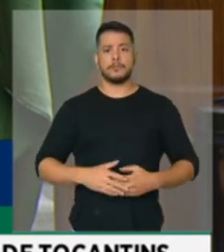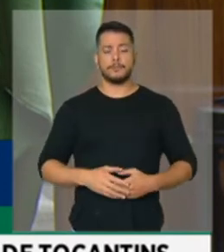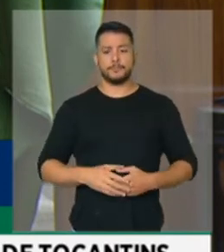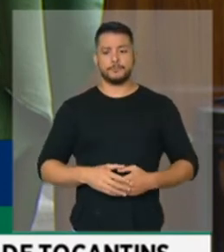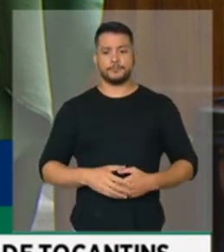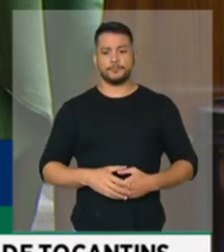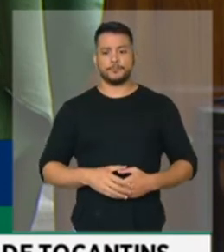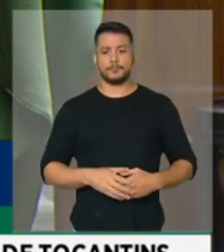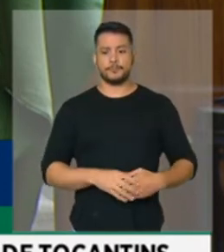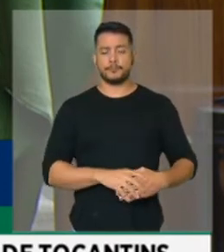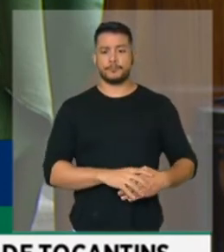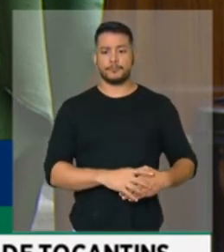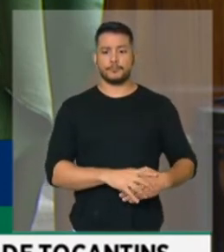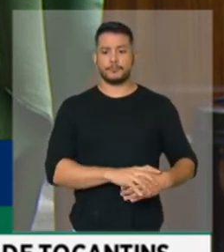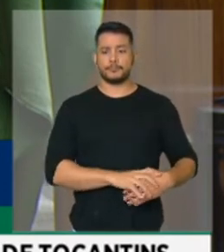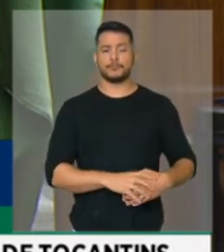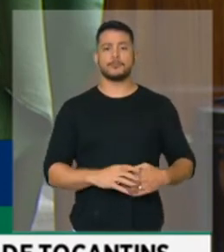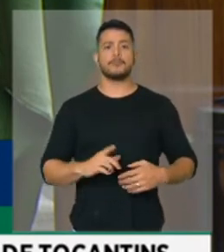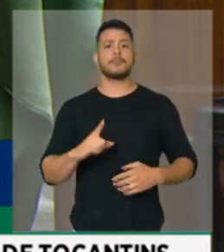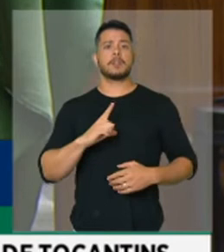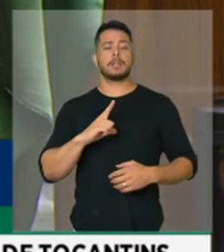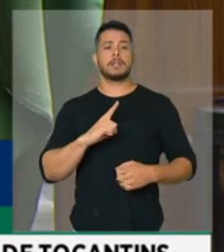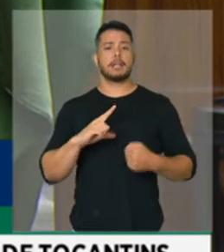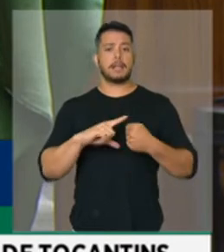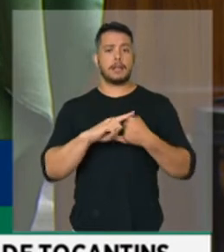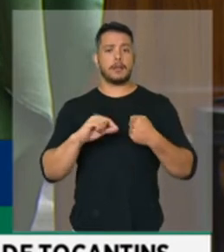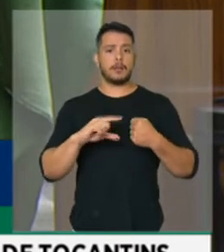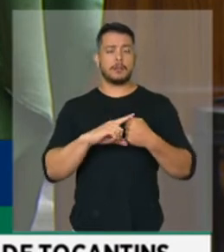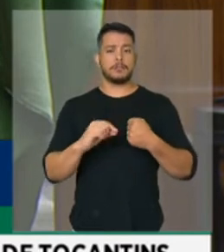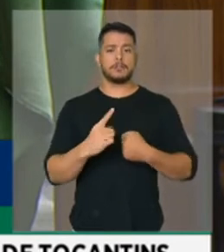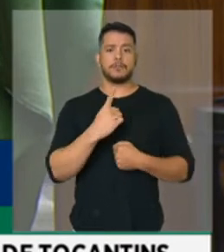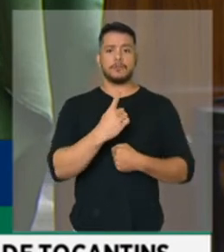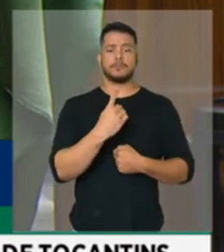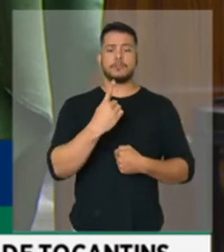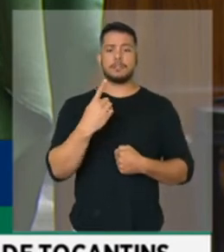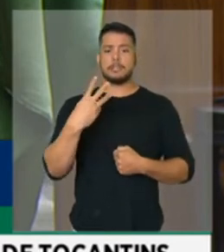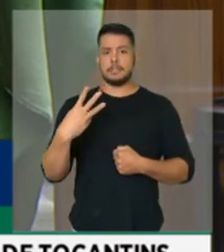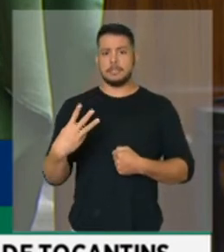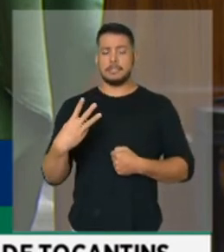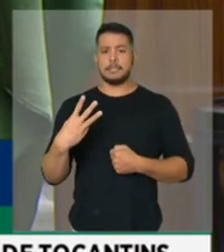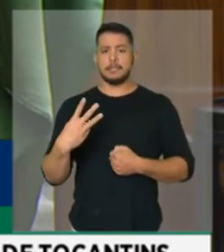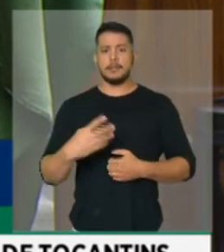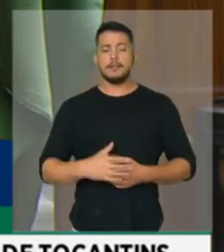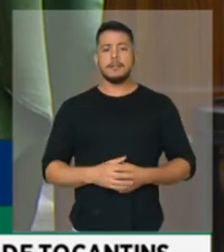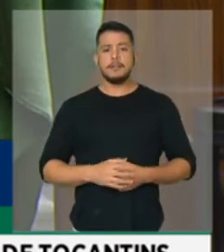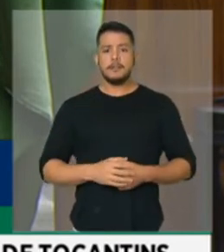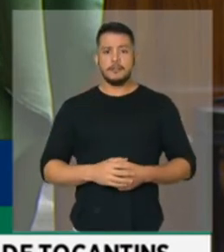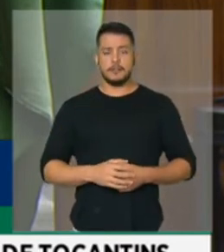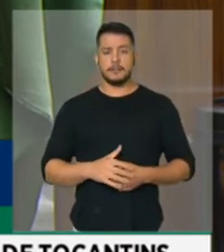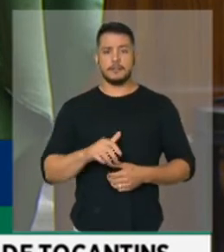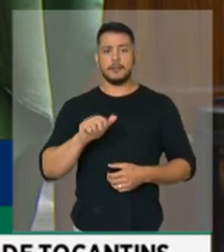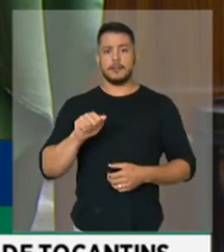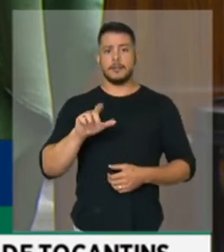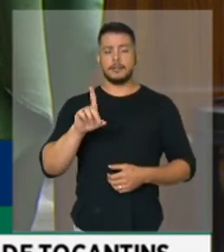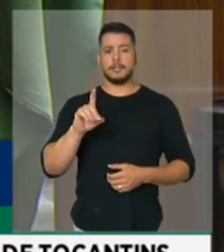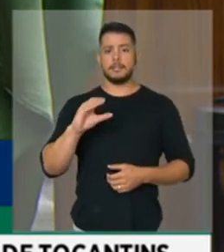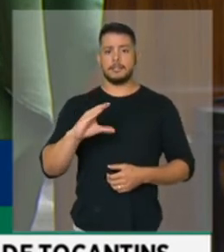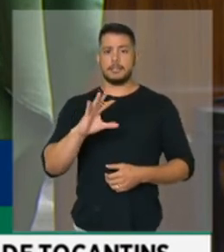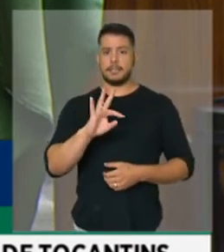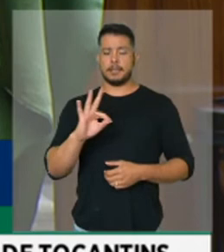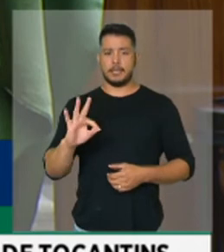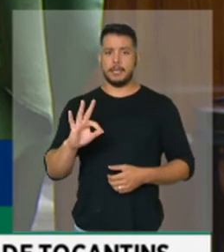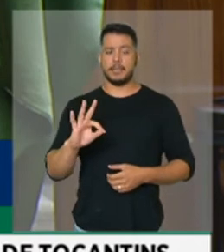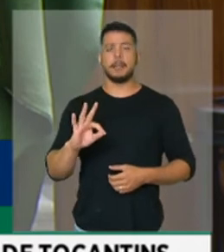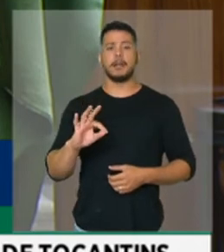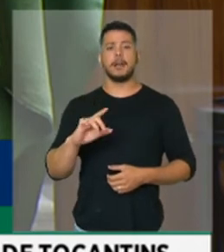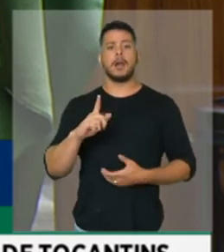2016, que adicionou o artigo 113 aos atos das disposições constitucionais transitórias, a DCT, exigindo